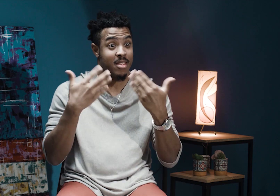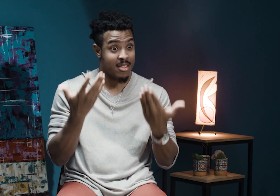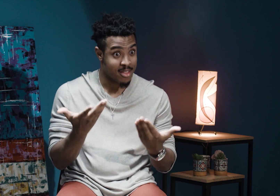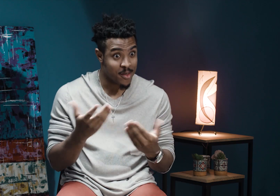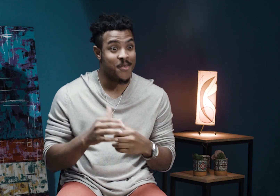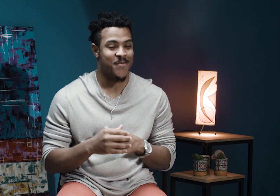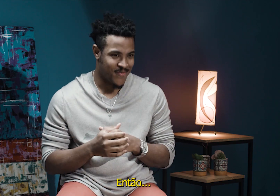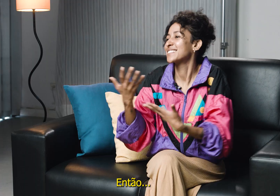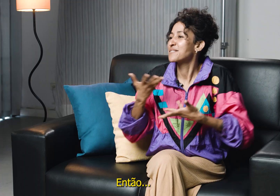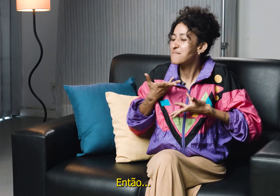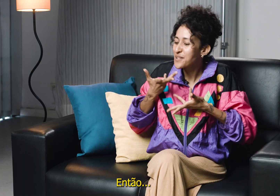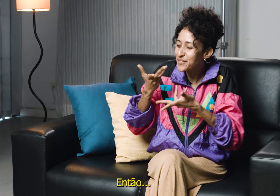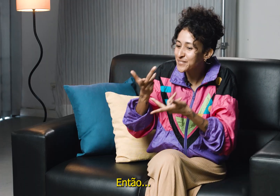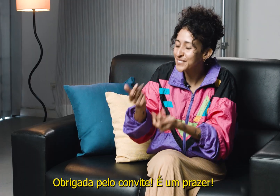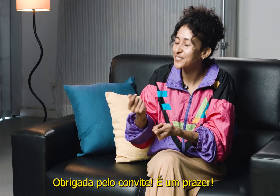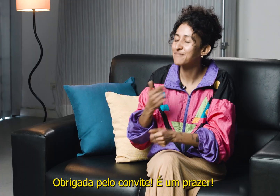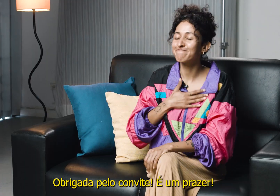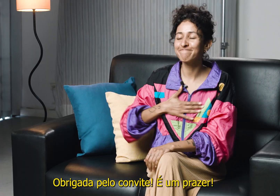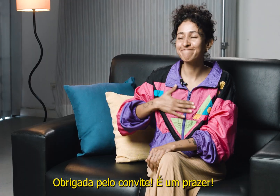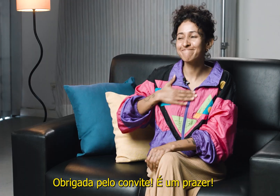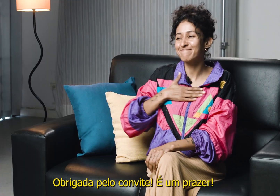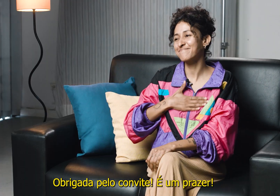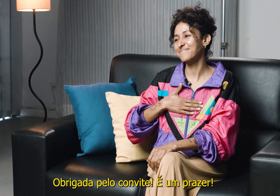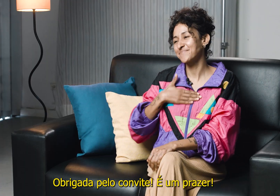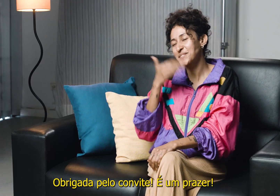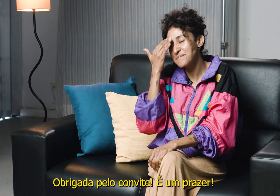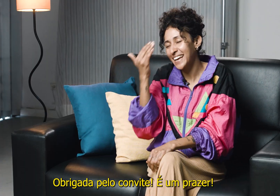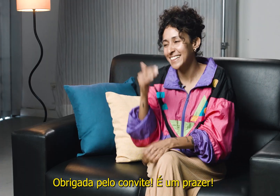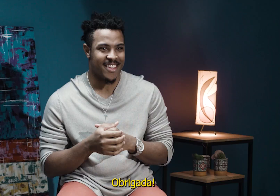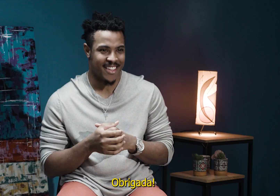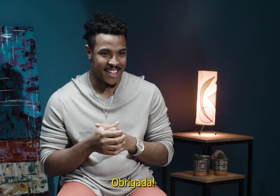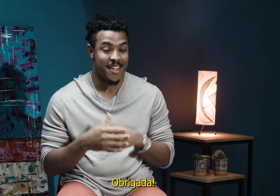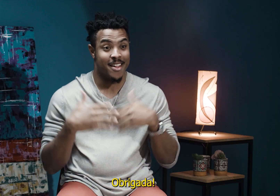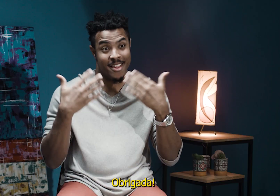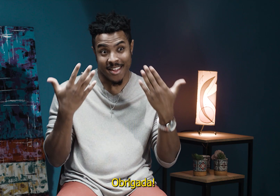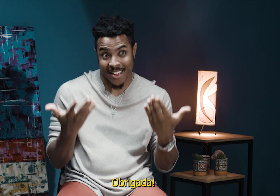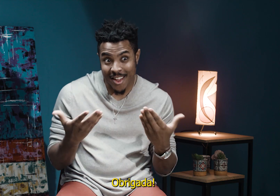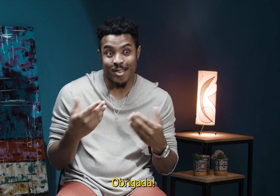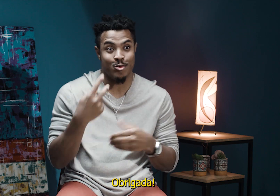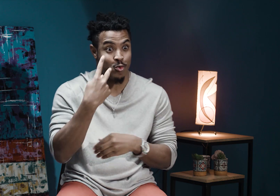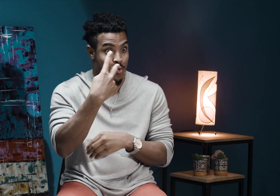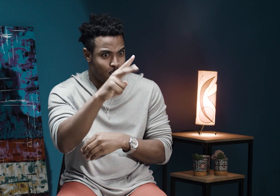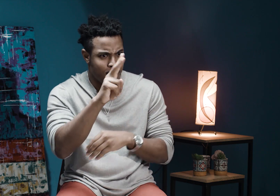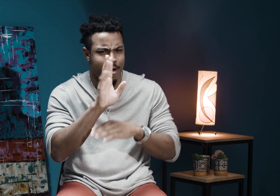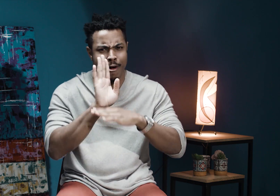uau! Então... Obrigada pelo convite, é um prazer, muito obrigada.